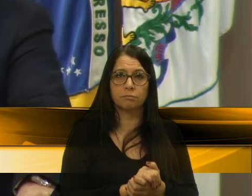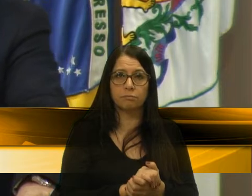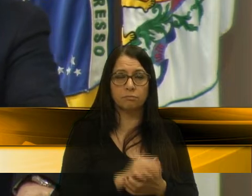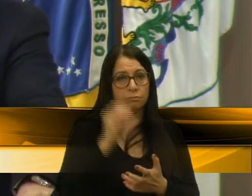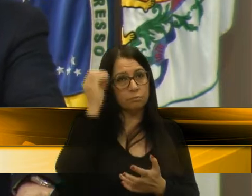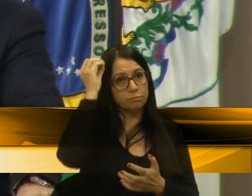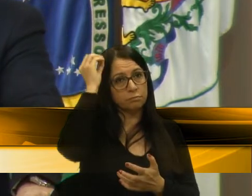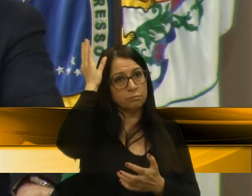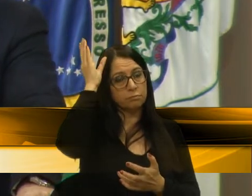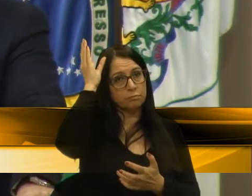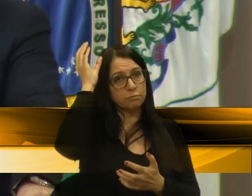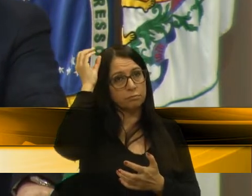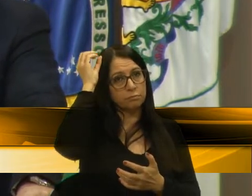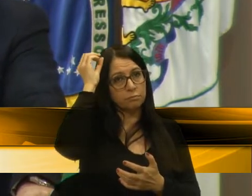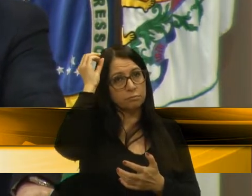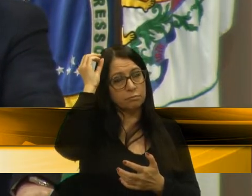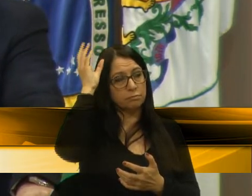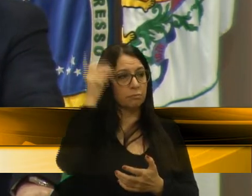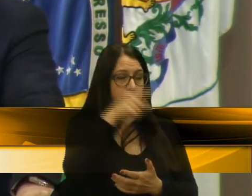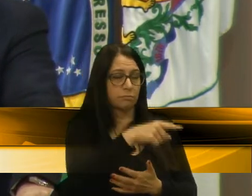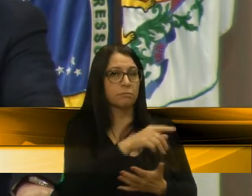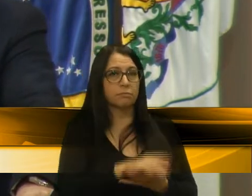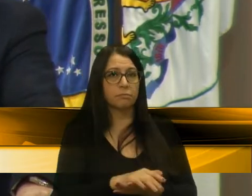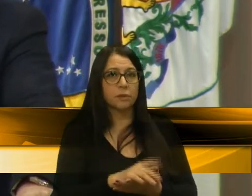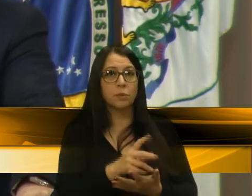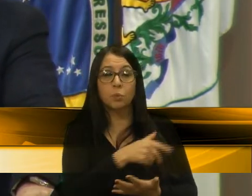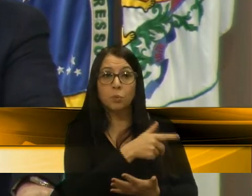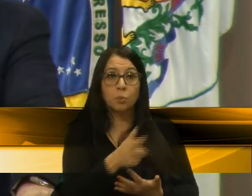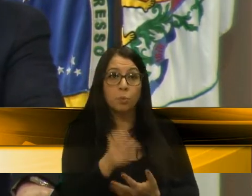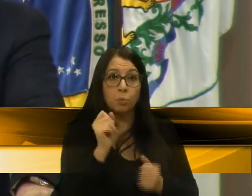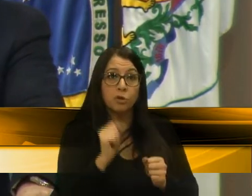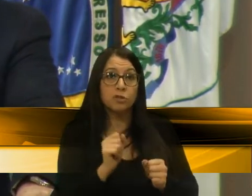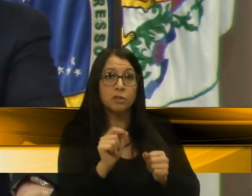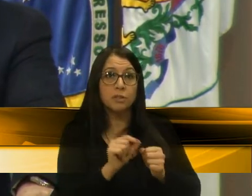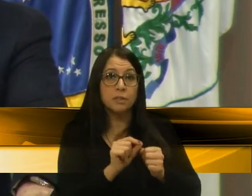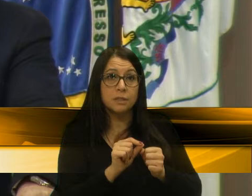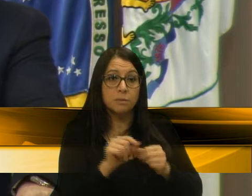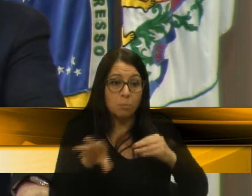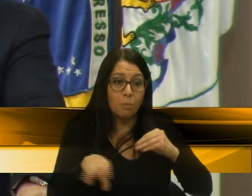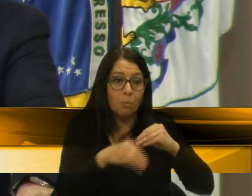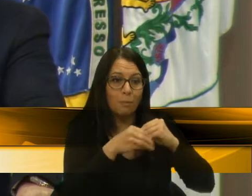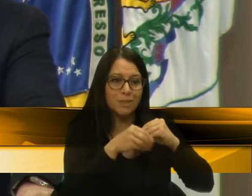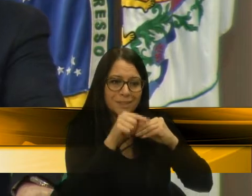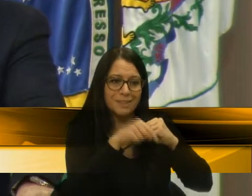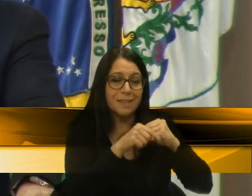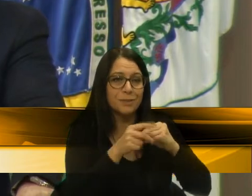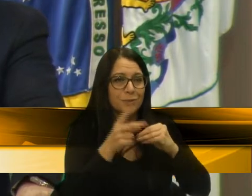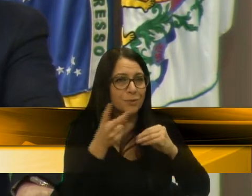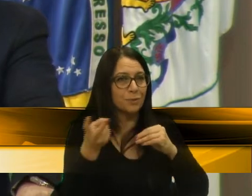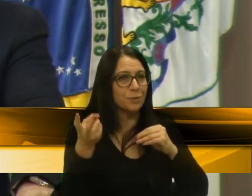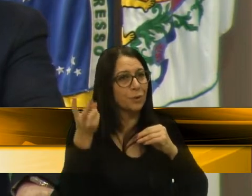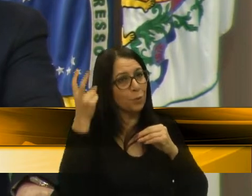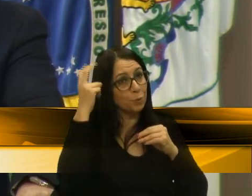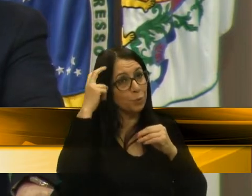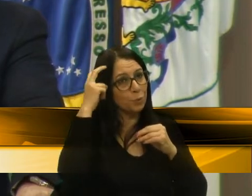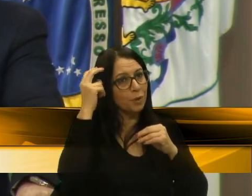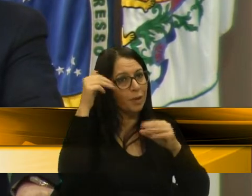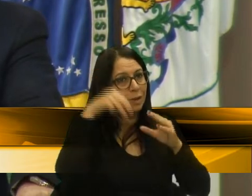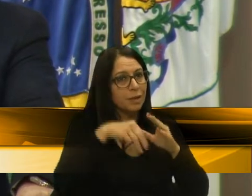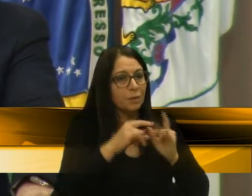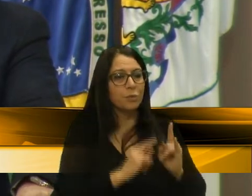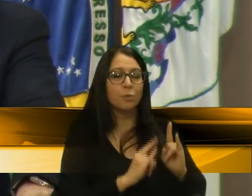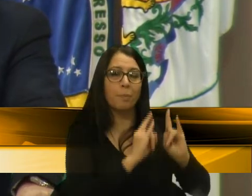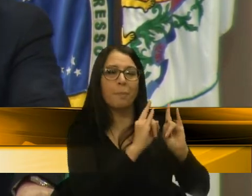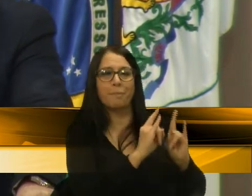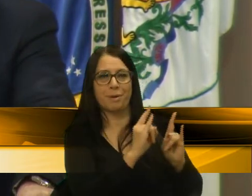nos prestigia com a sua presença novamente, o quanto nós poderíamos fomentar a cultura dentro da Maesa, na ocupação